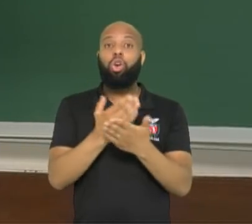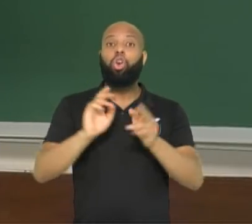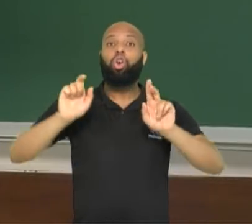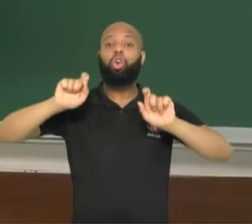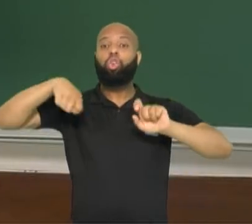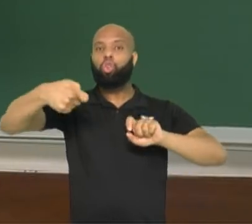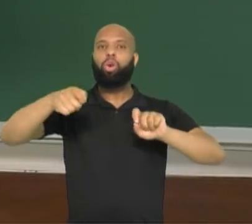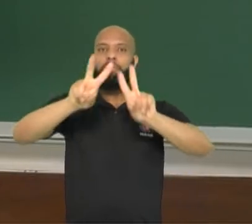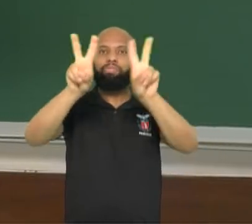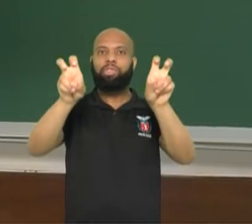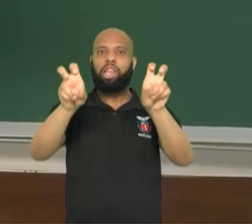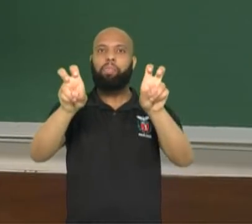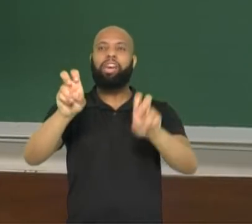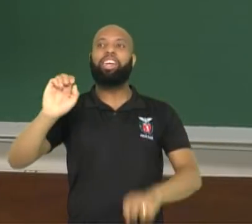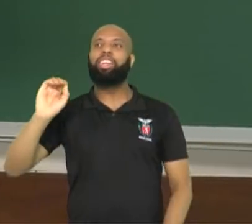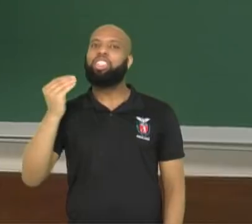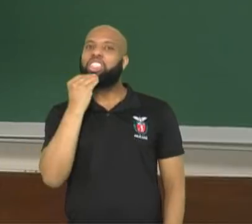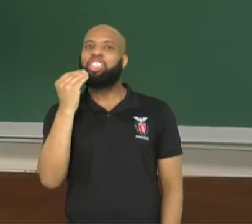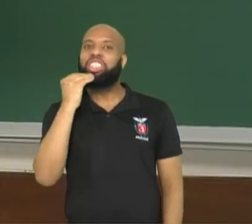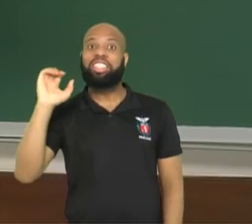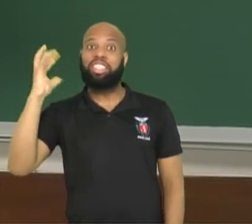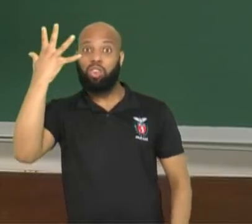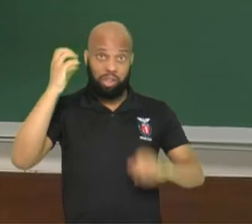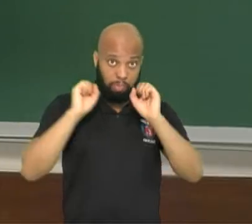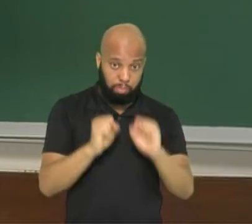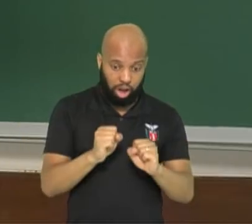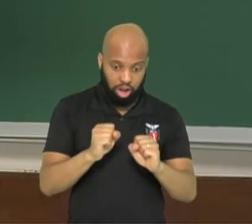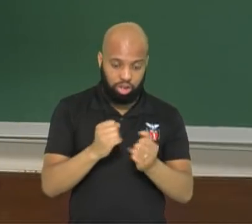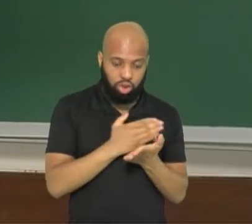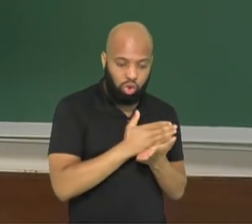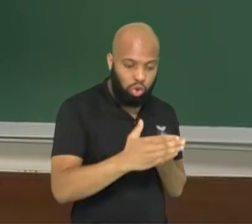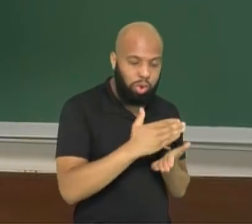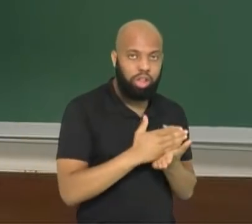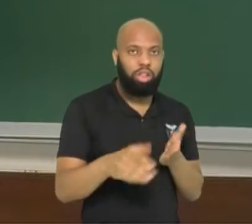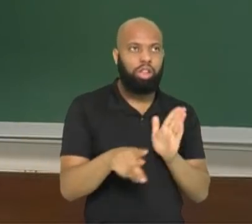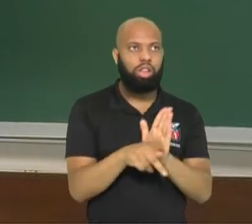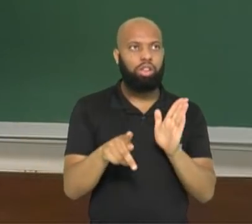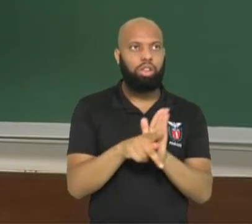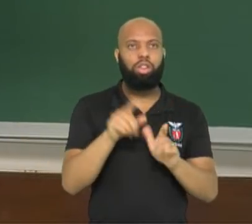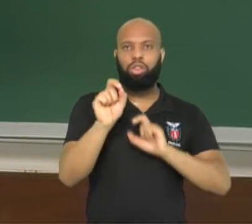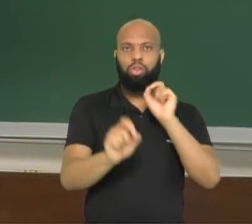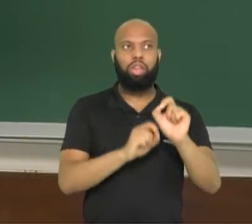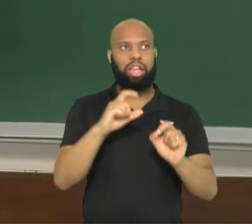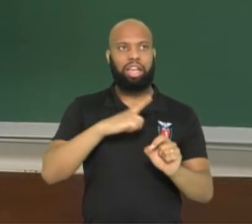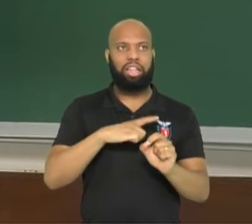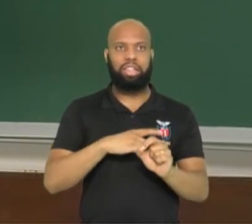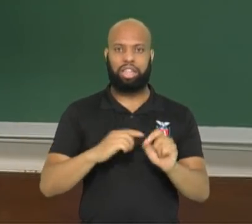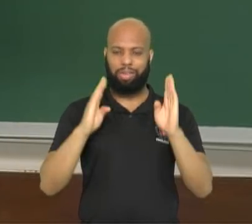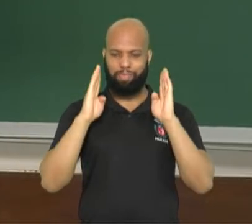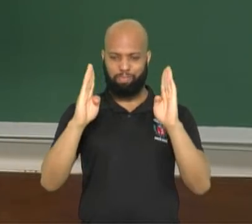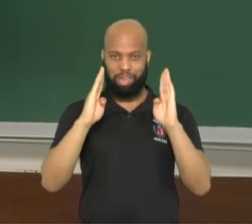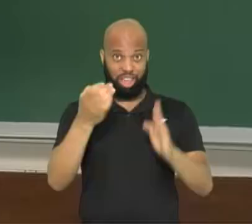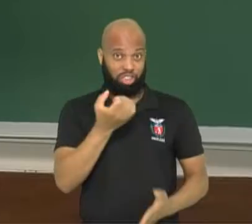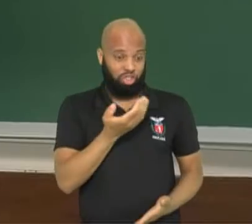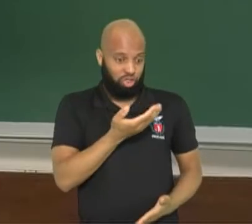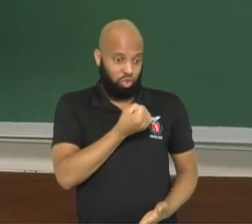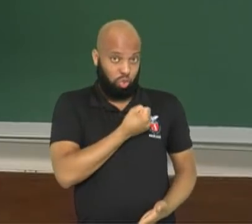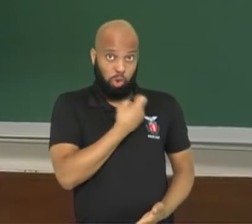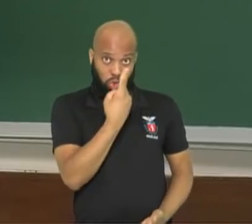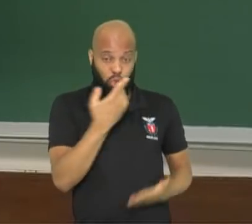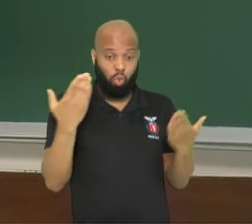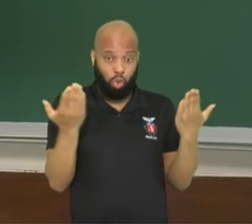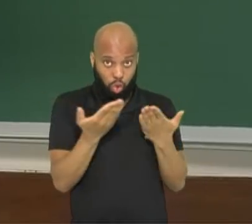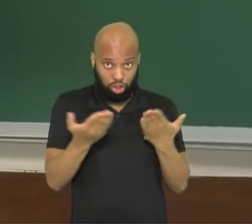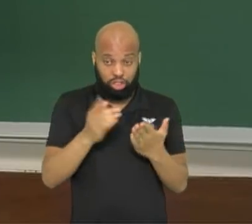sobre probabilidade, nós iniciamos a parte 1, nós falamos de alguns conceitos e na